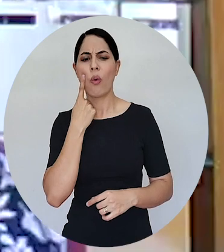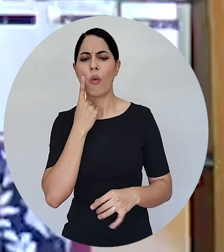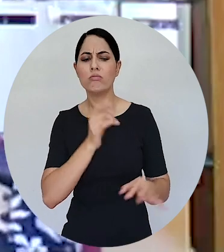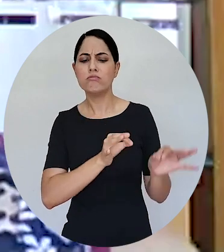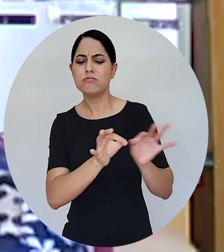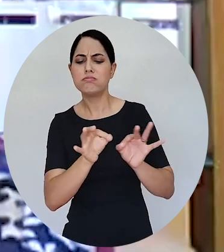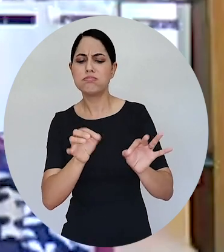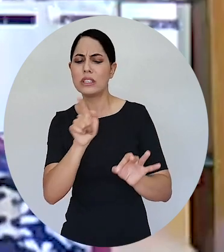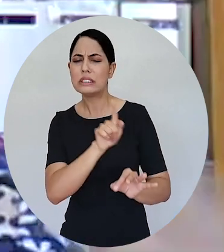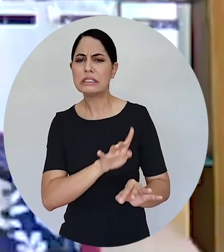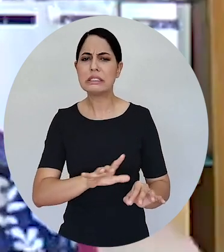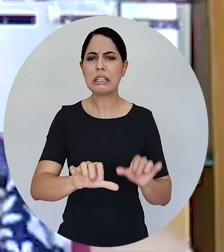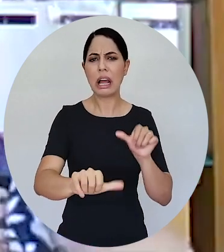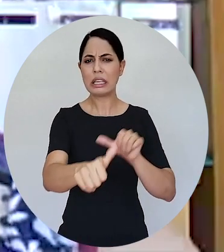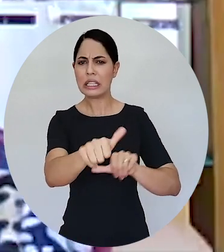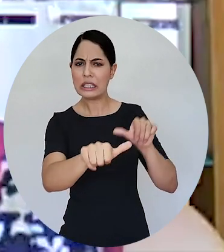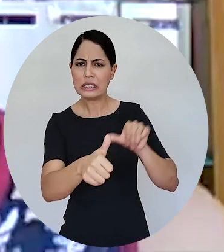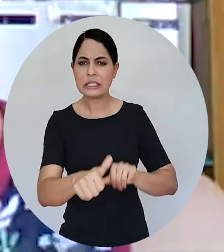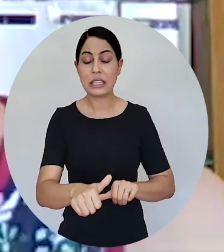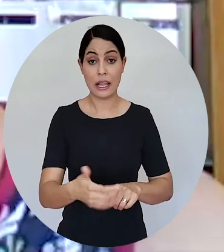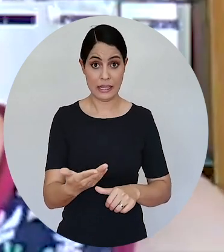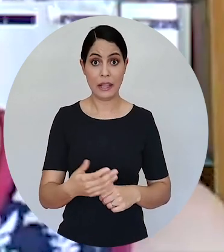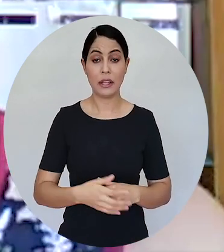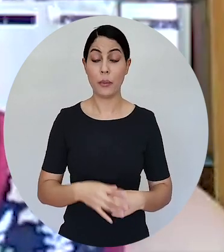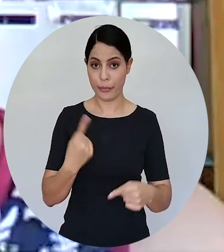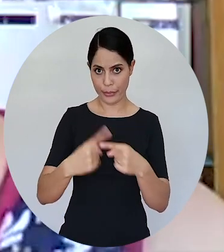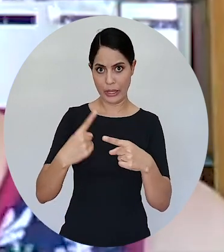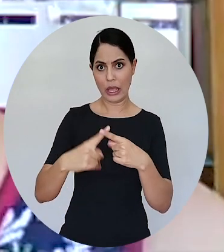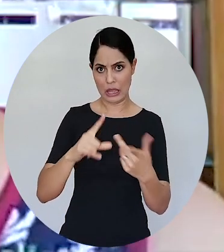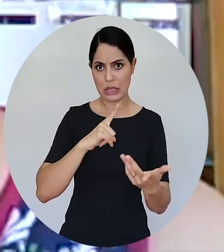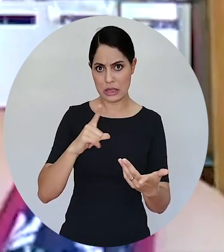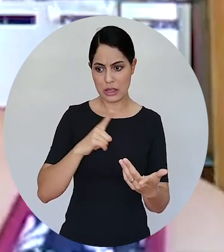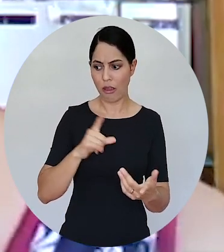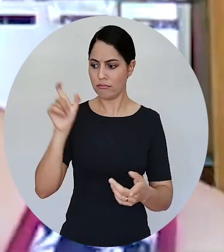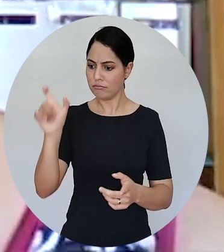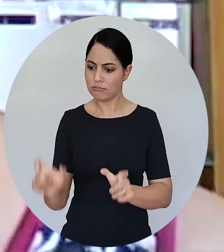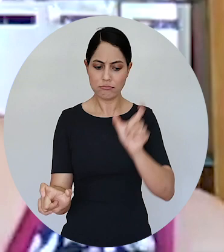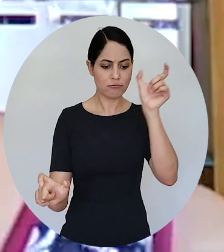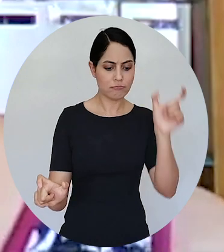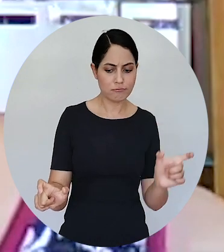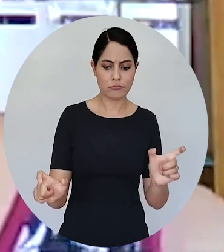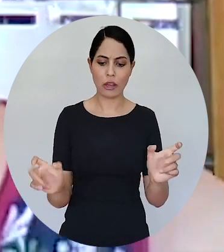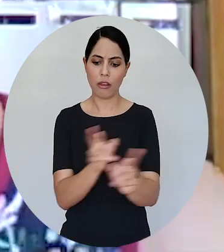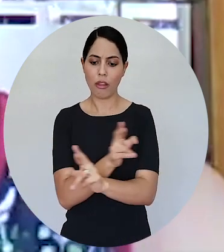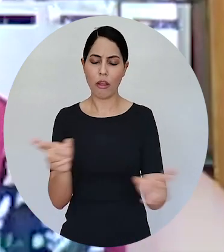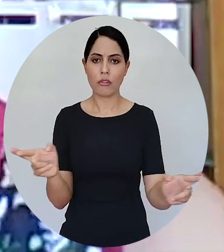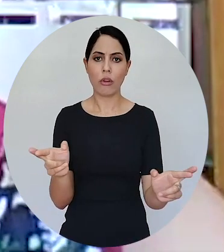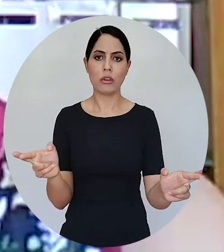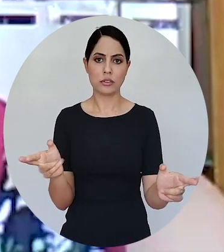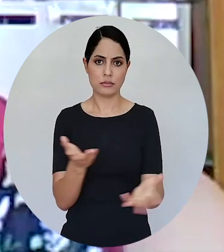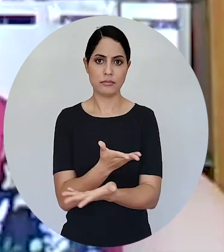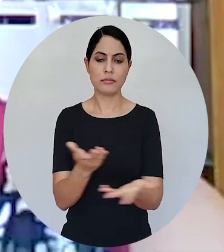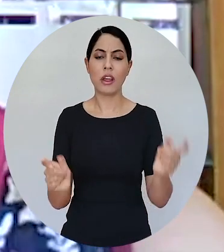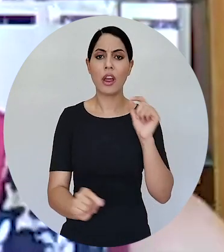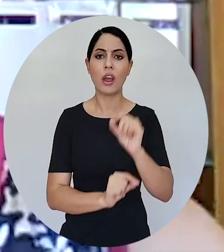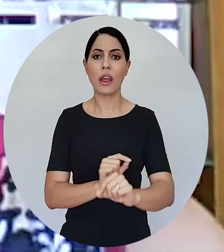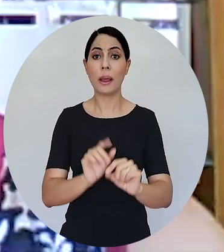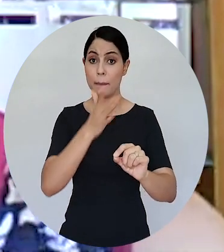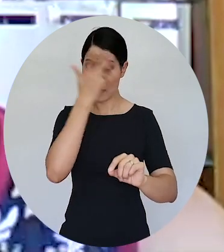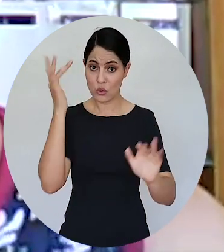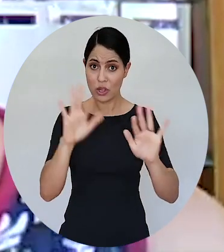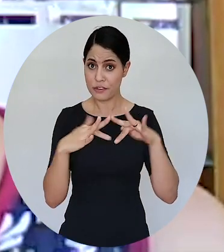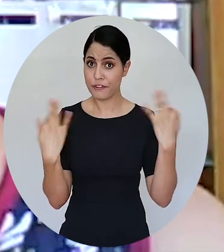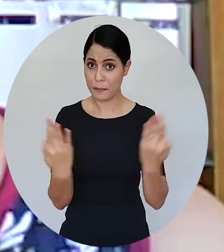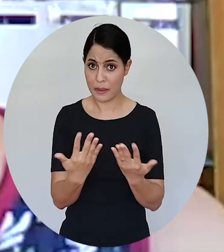uma diferenciação, né, eu coloquei eles juntos dizendo assim, as relações entre eles são relações entre